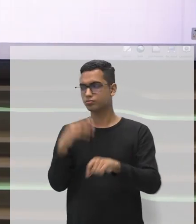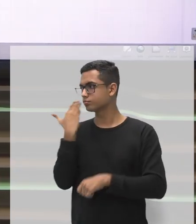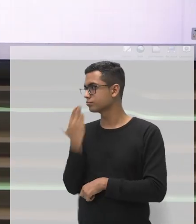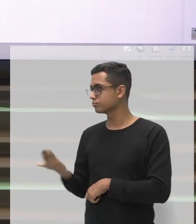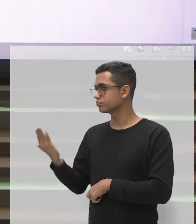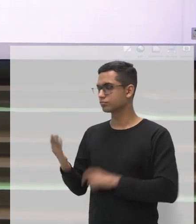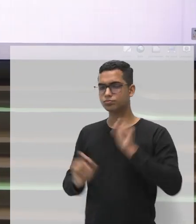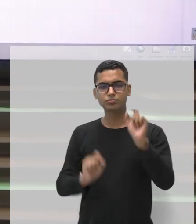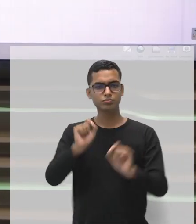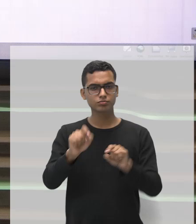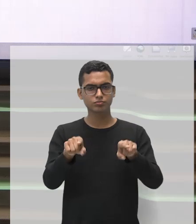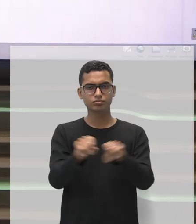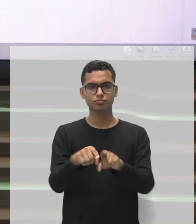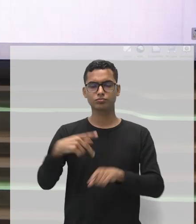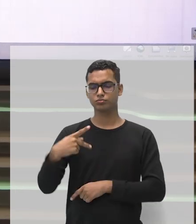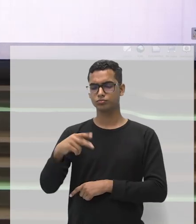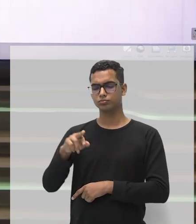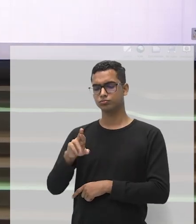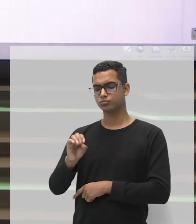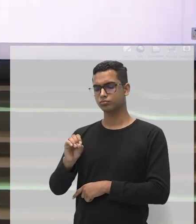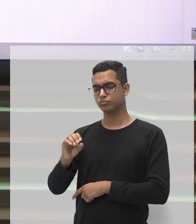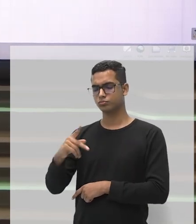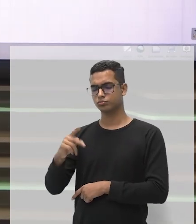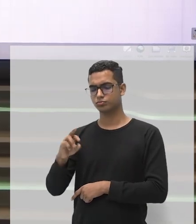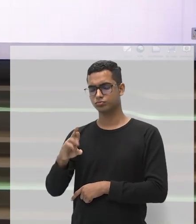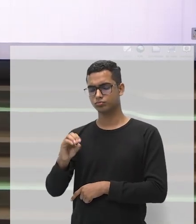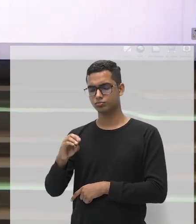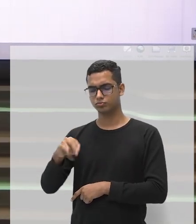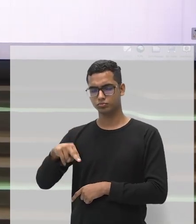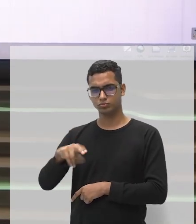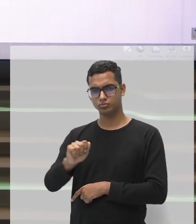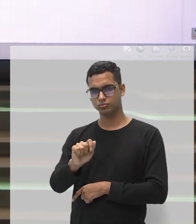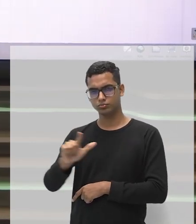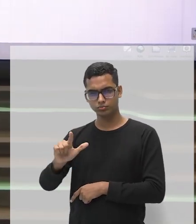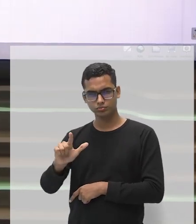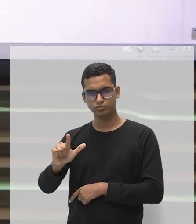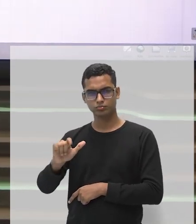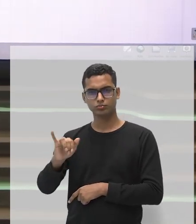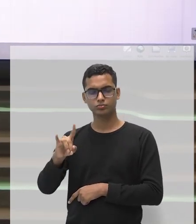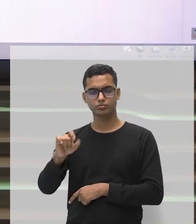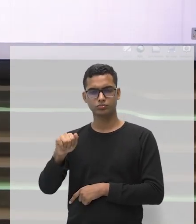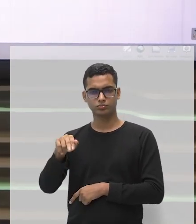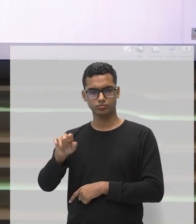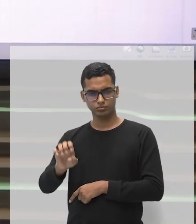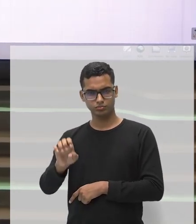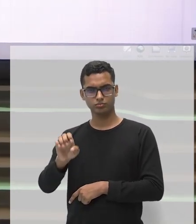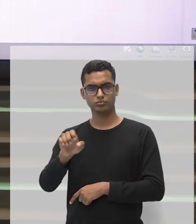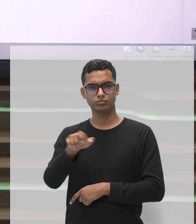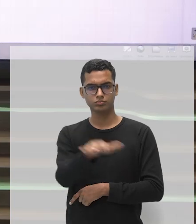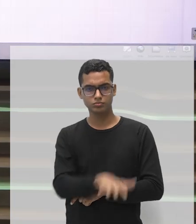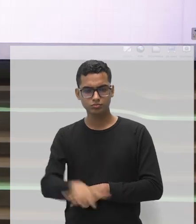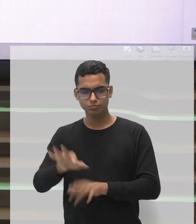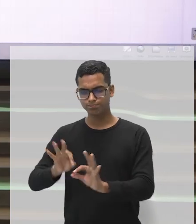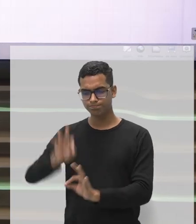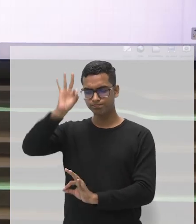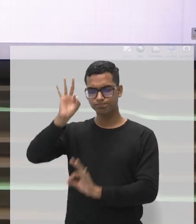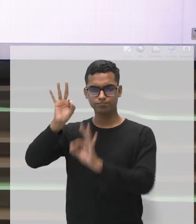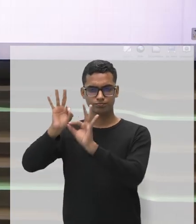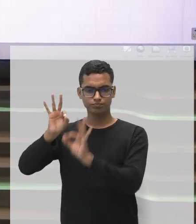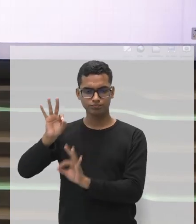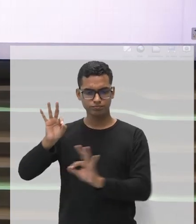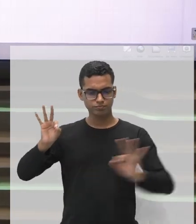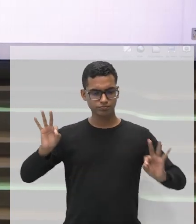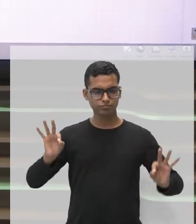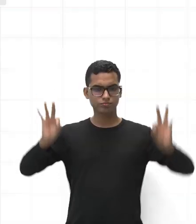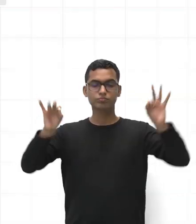da proporcionalidade entre os lados de um quadrado, entre lado e perímetro de um quadrado, tá